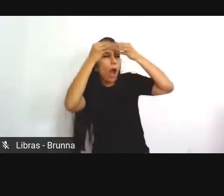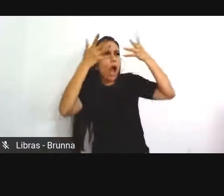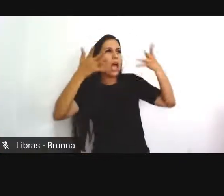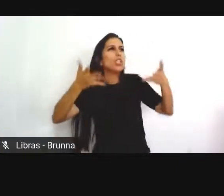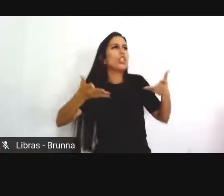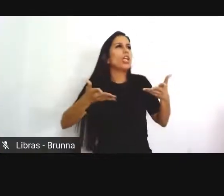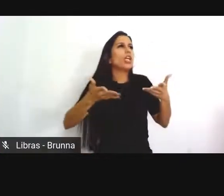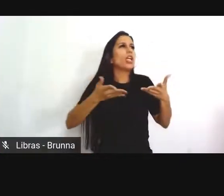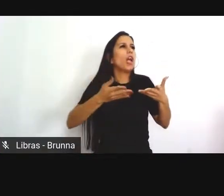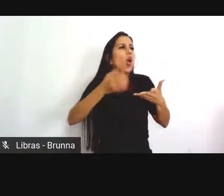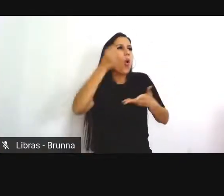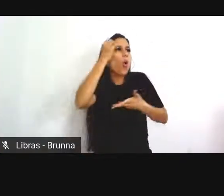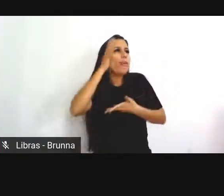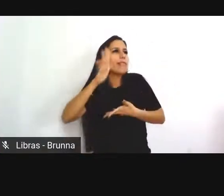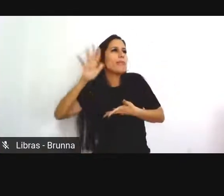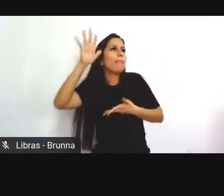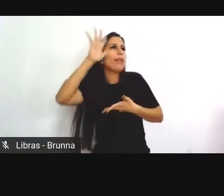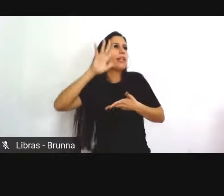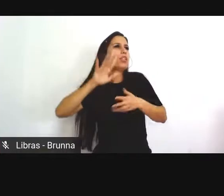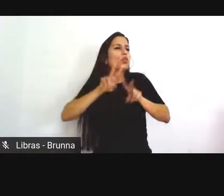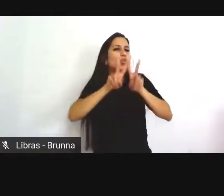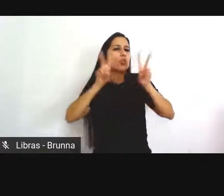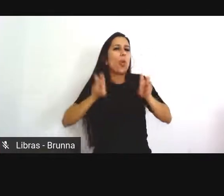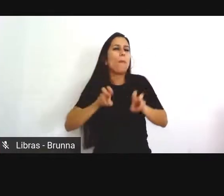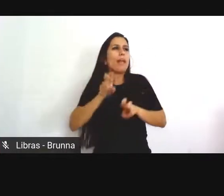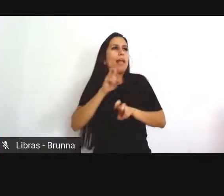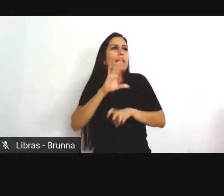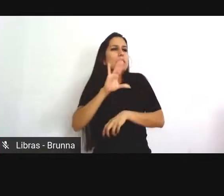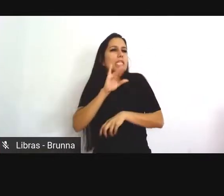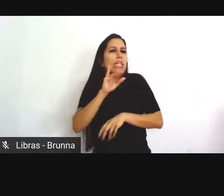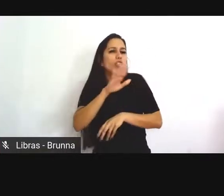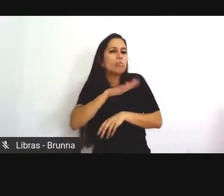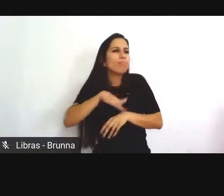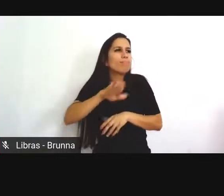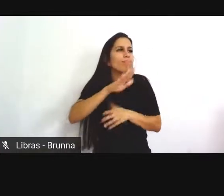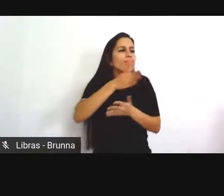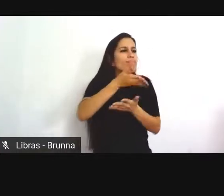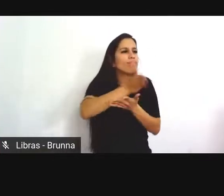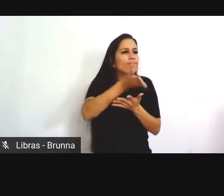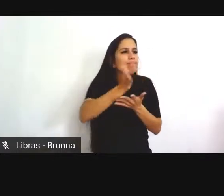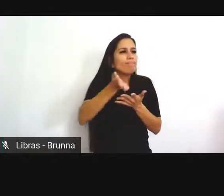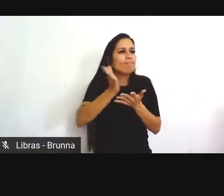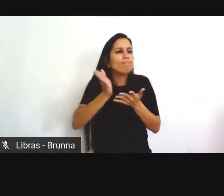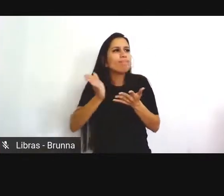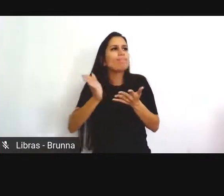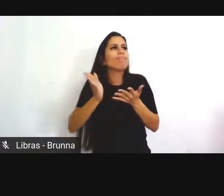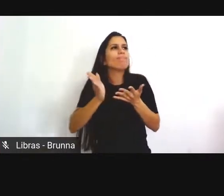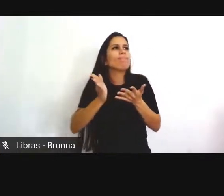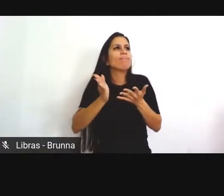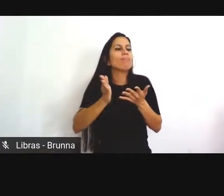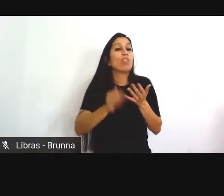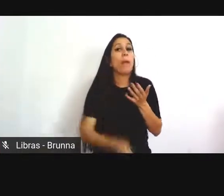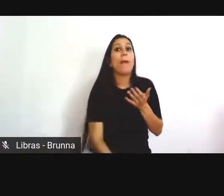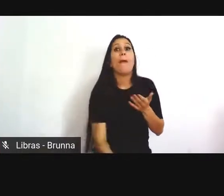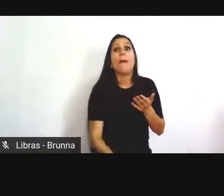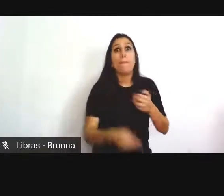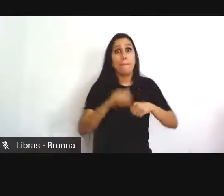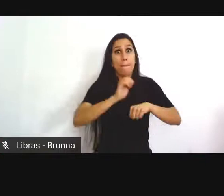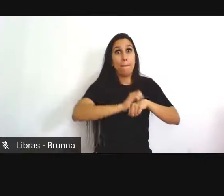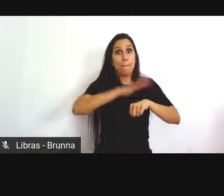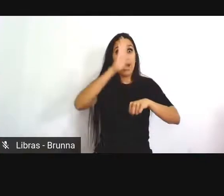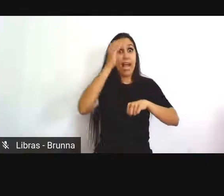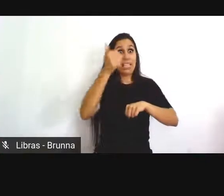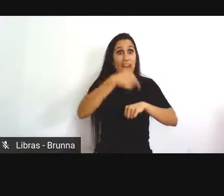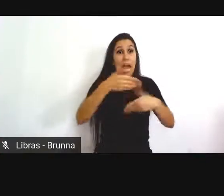o conhecimento técnico-científico, mais ou com mais extensão do que eu tinha obtido antes com